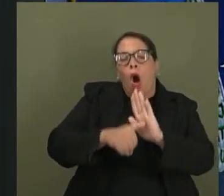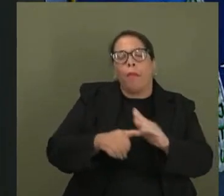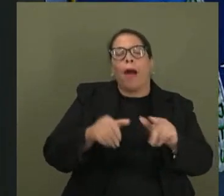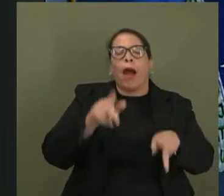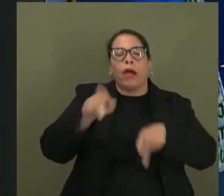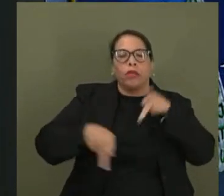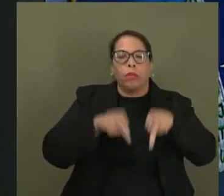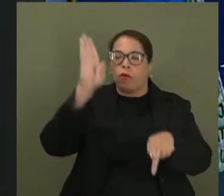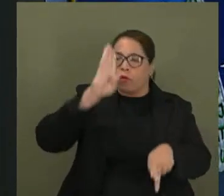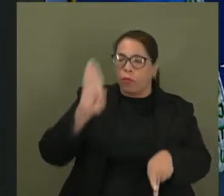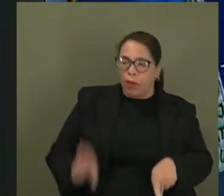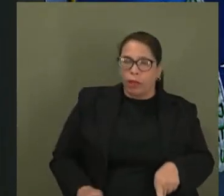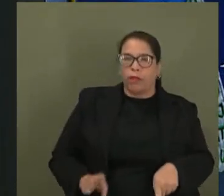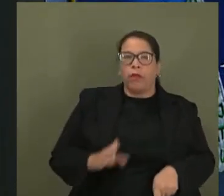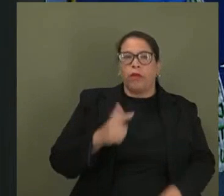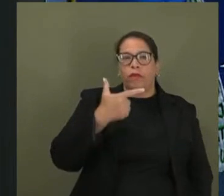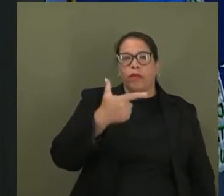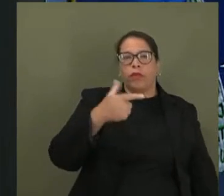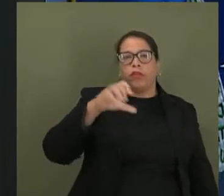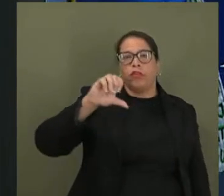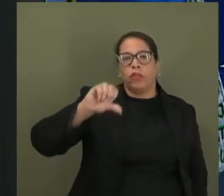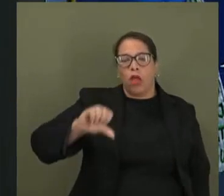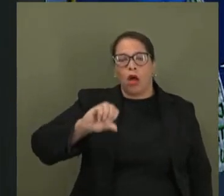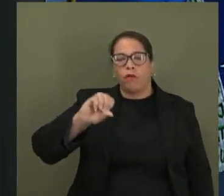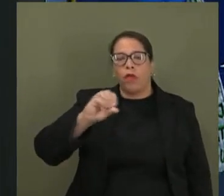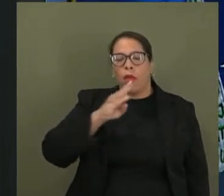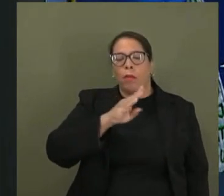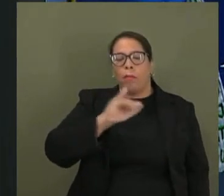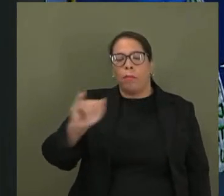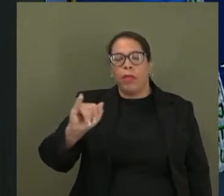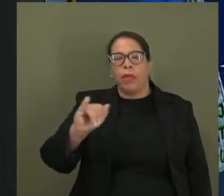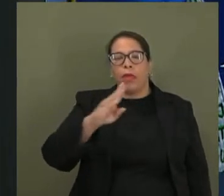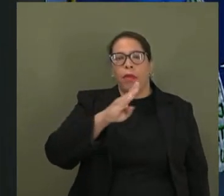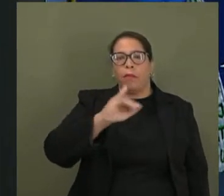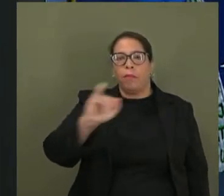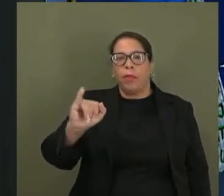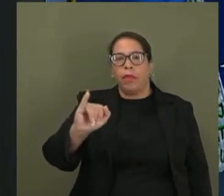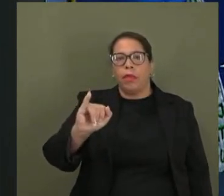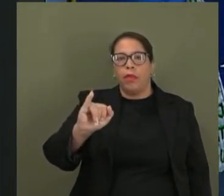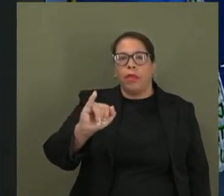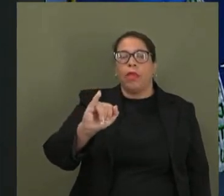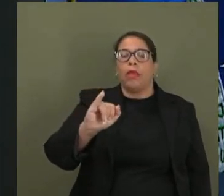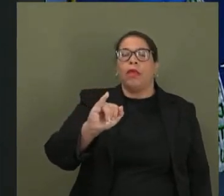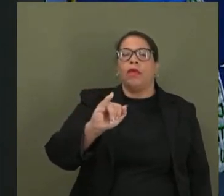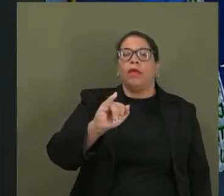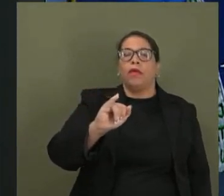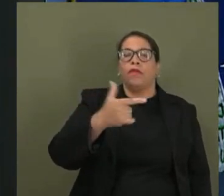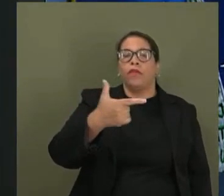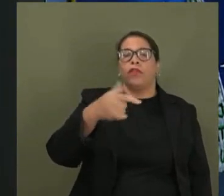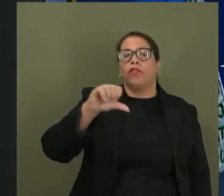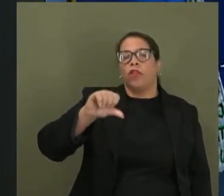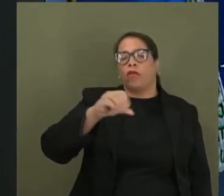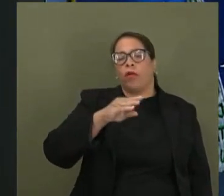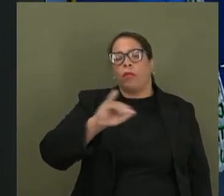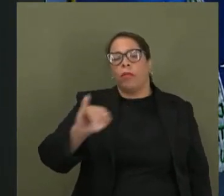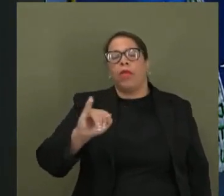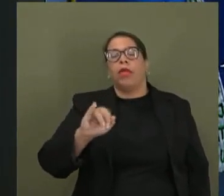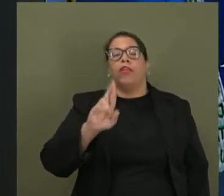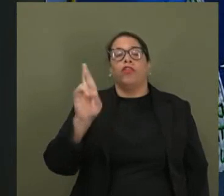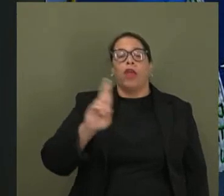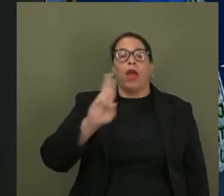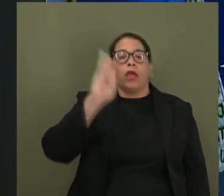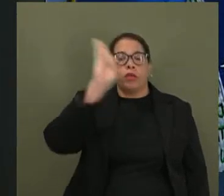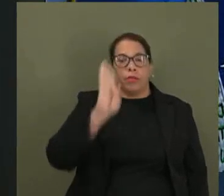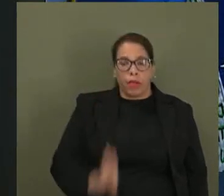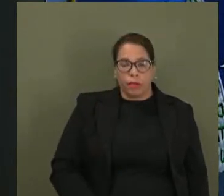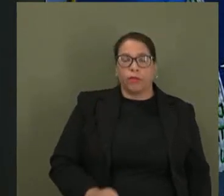segundo o TCU, 29 B de bola e de índio, 29 bilhões de reais do